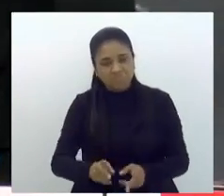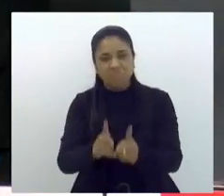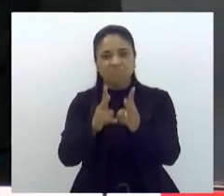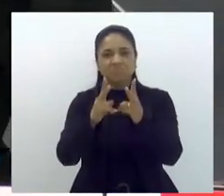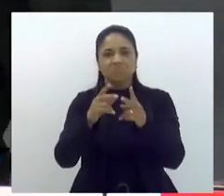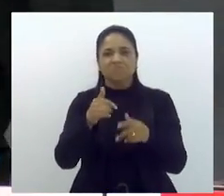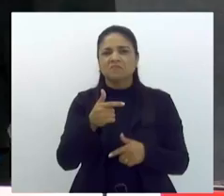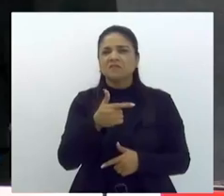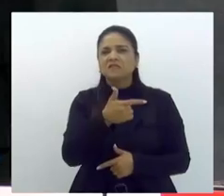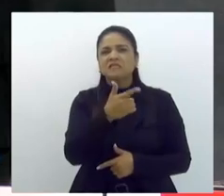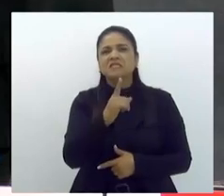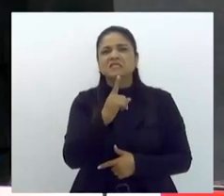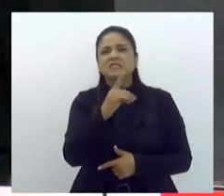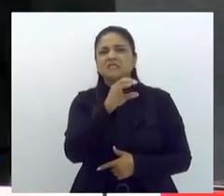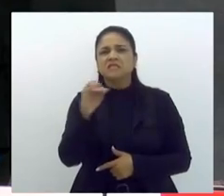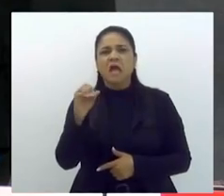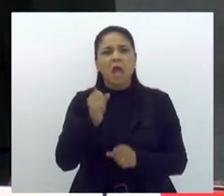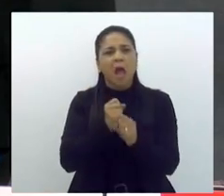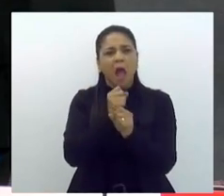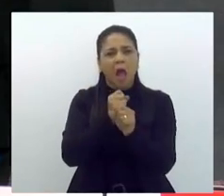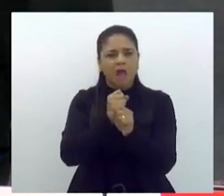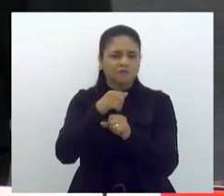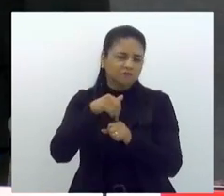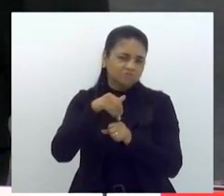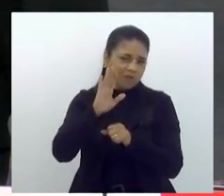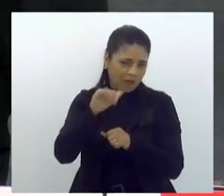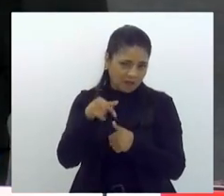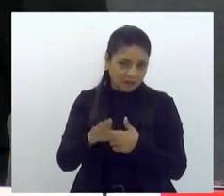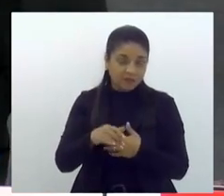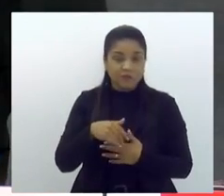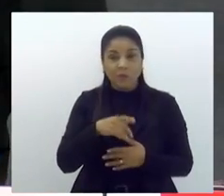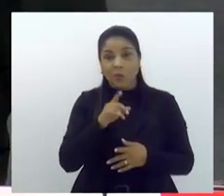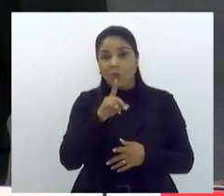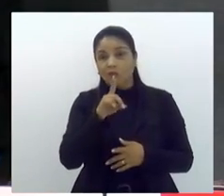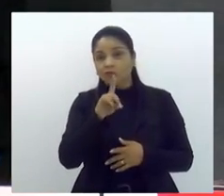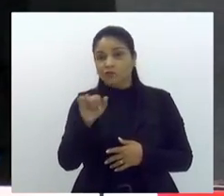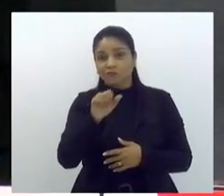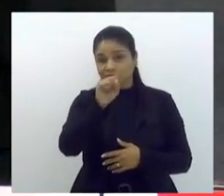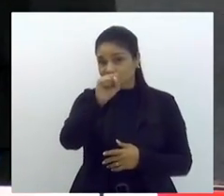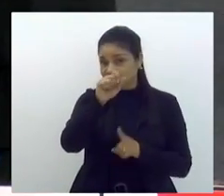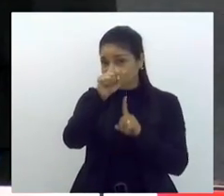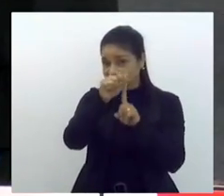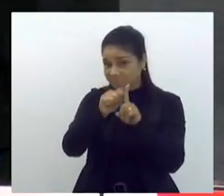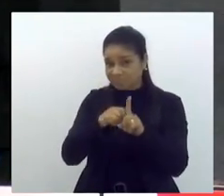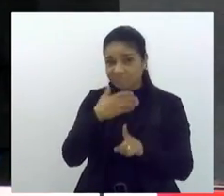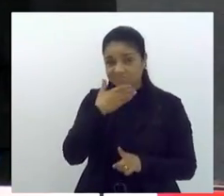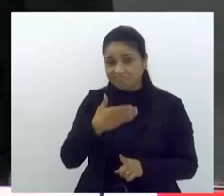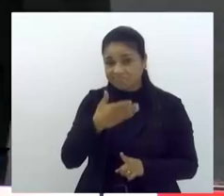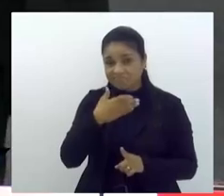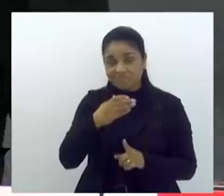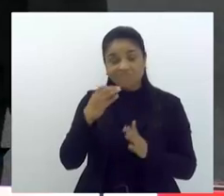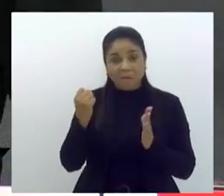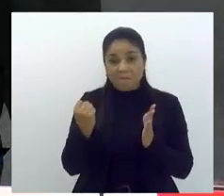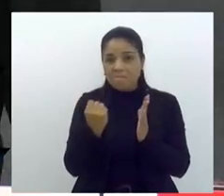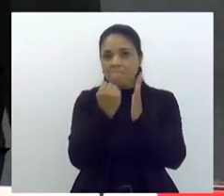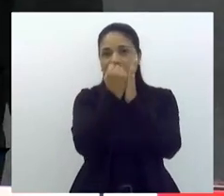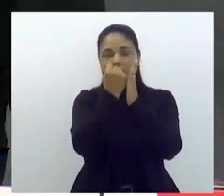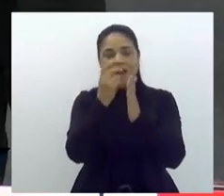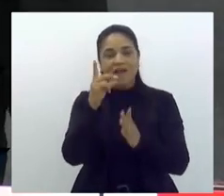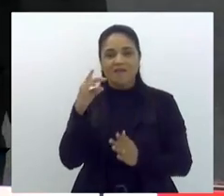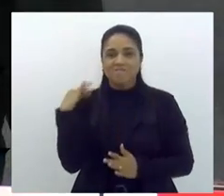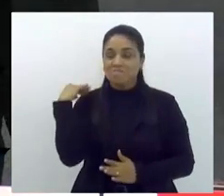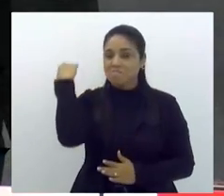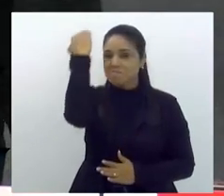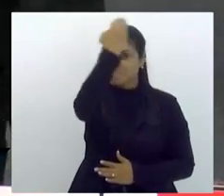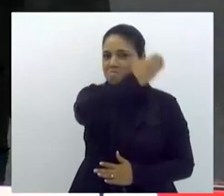e Oito de Dezembro é a data consagrada Nossa Senhora da Conceição e é uma data tão